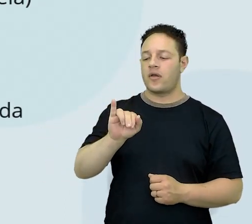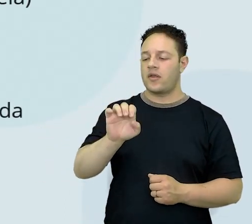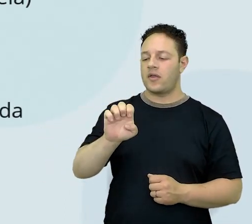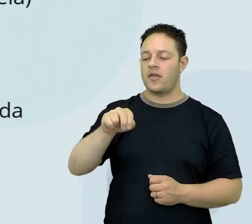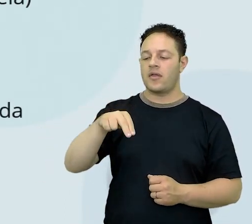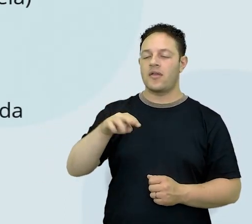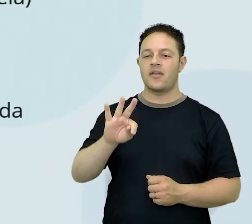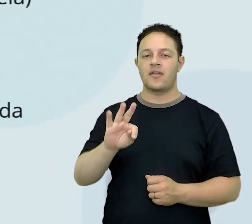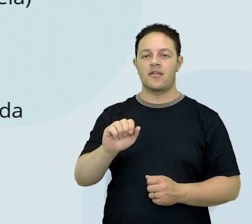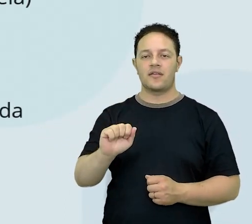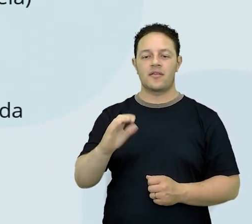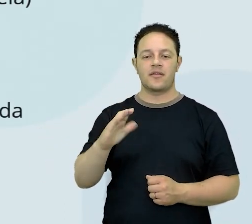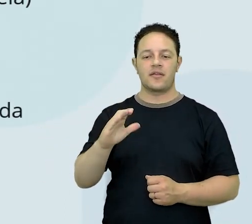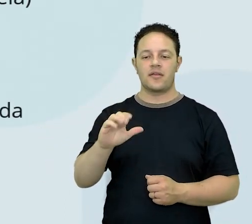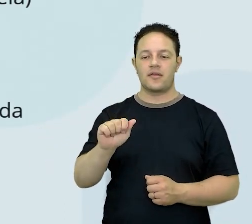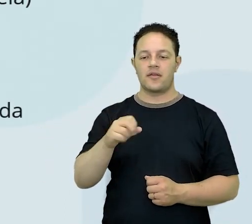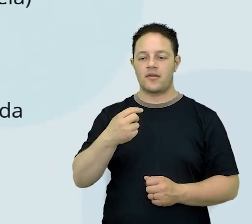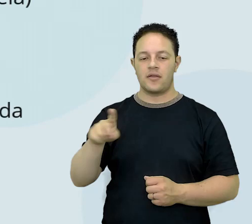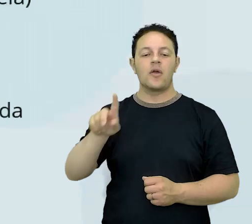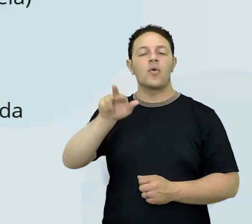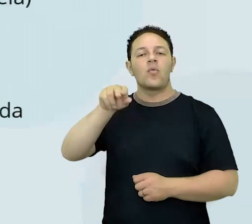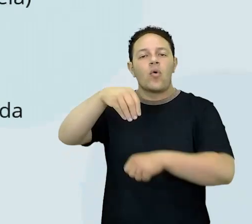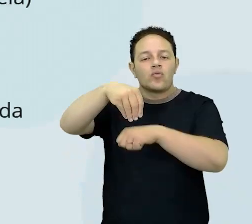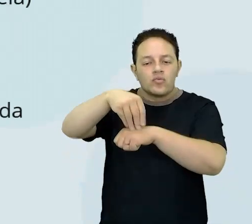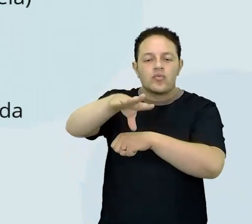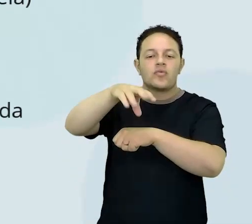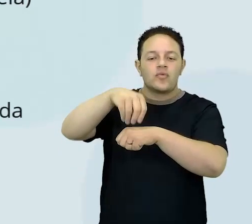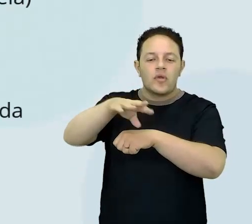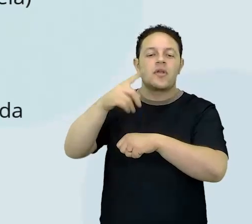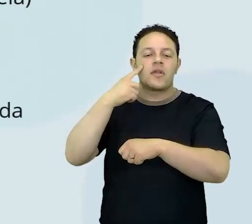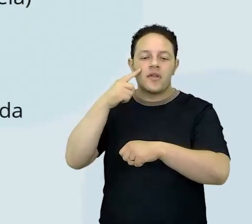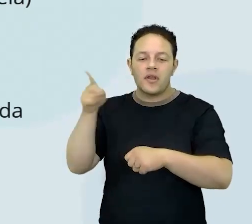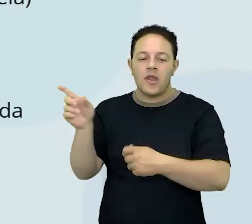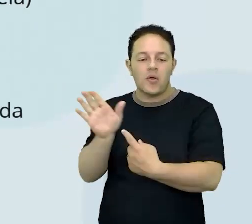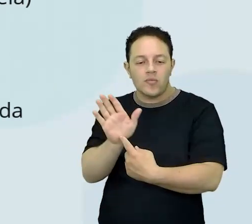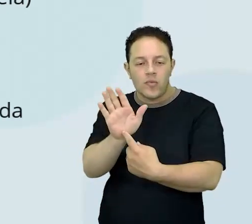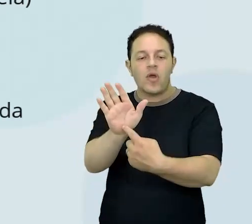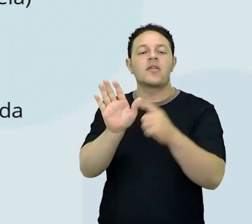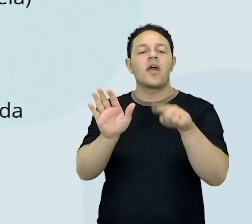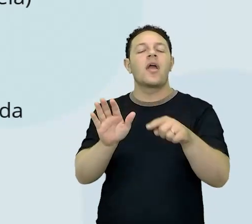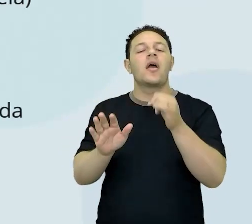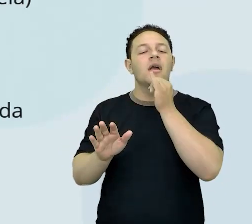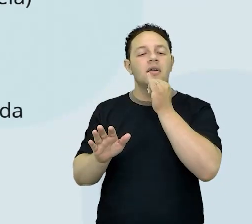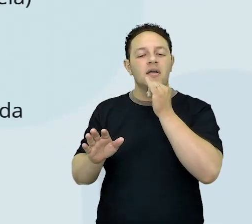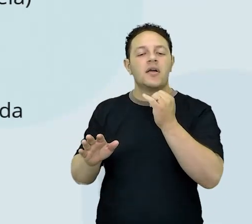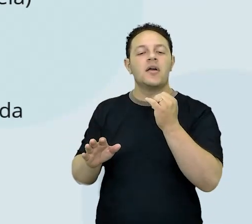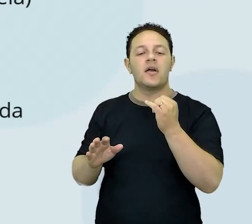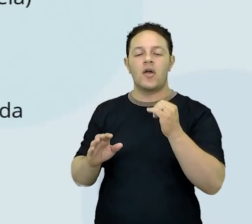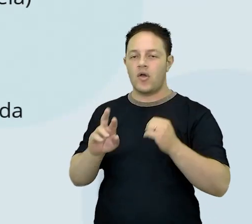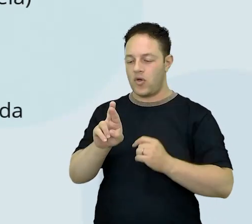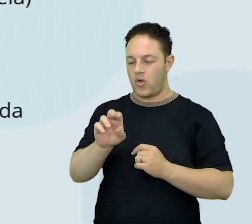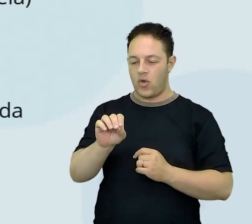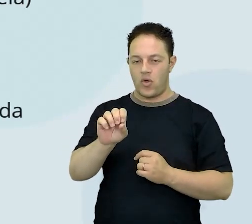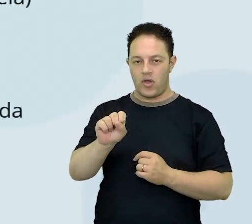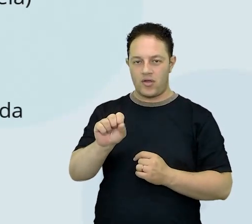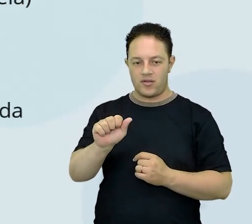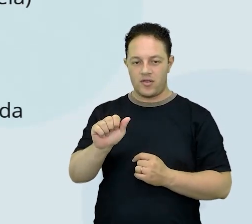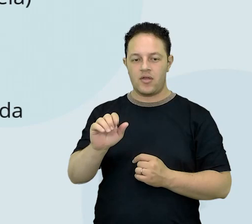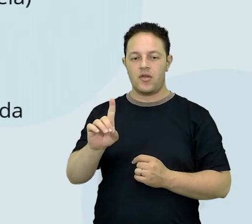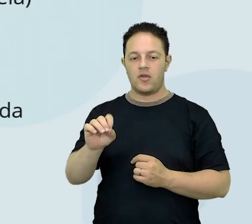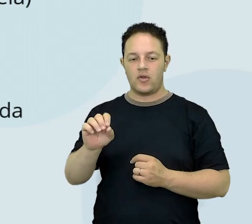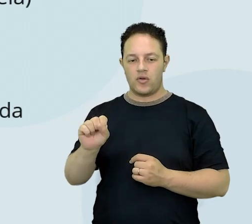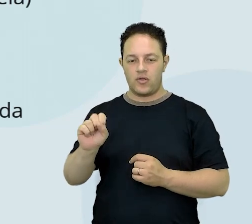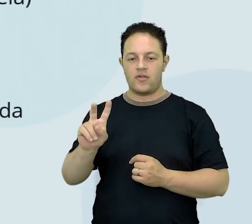orientação, que aponta no mapa o rumo da Rosa dos Ventos. Então, o mapa ele vai ter ou a Rosa dos Ventos